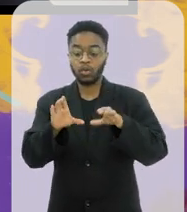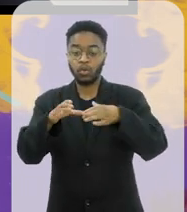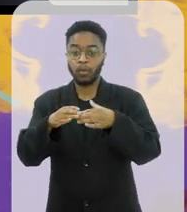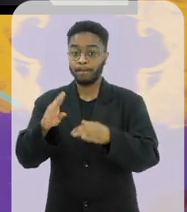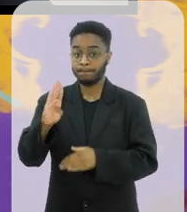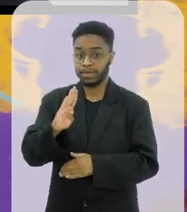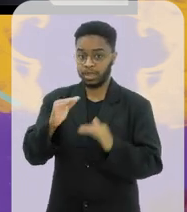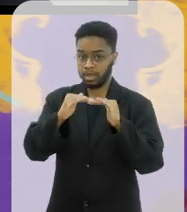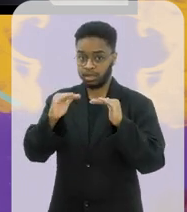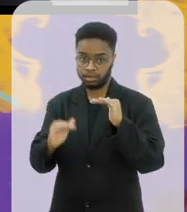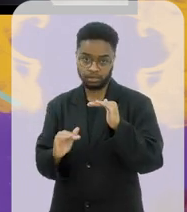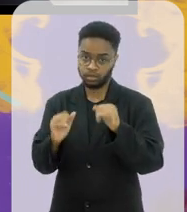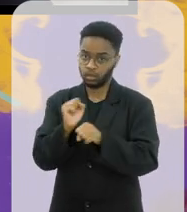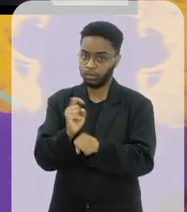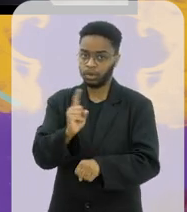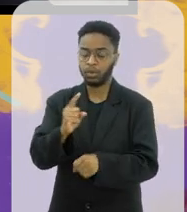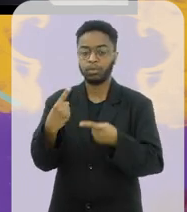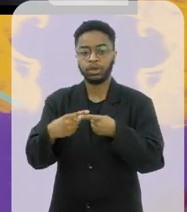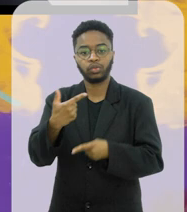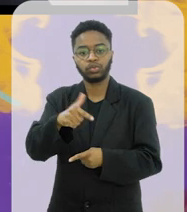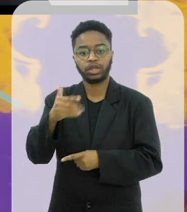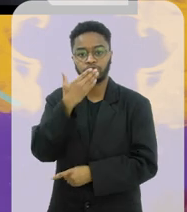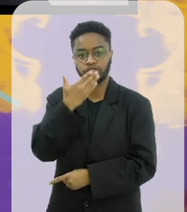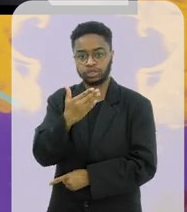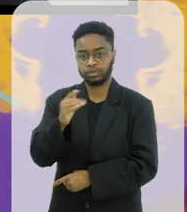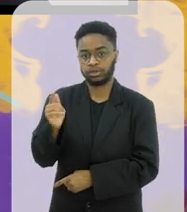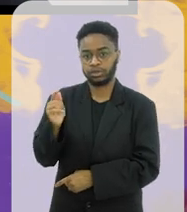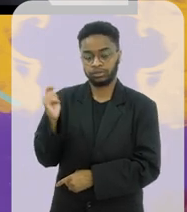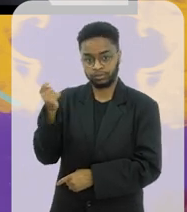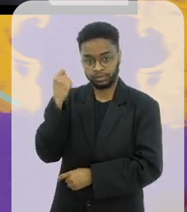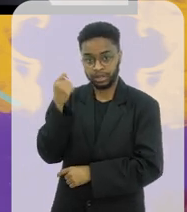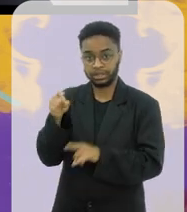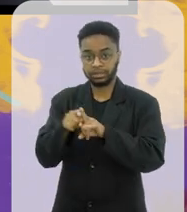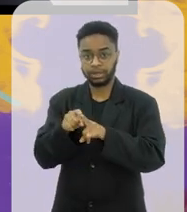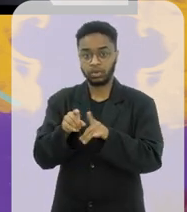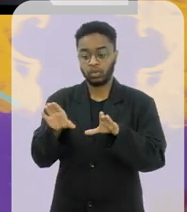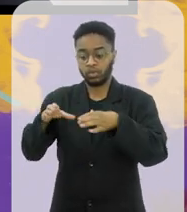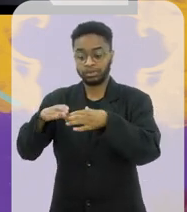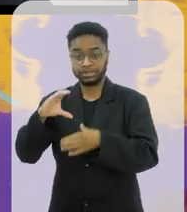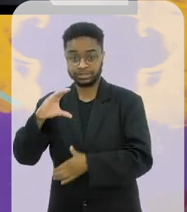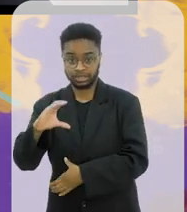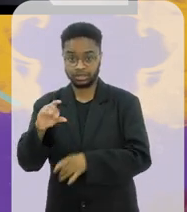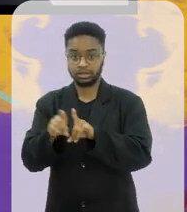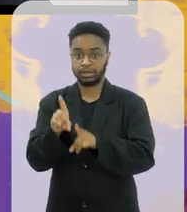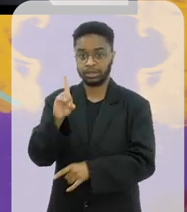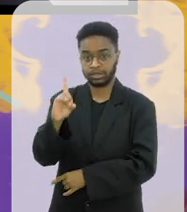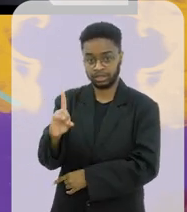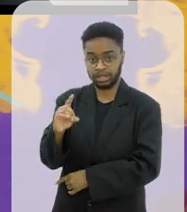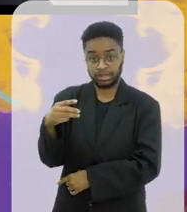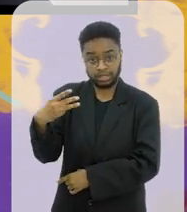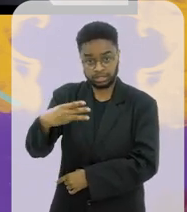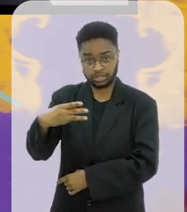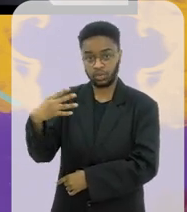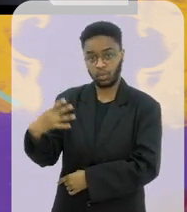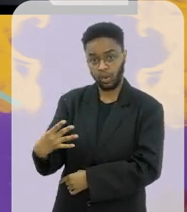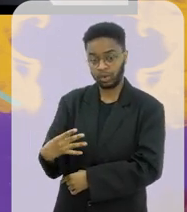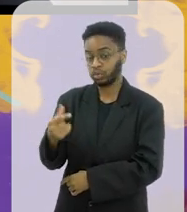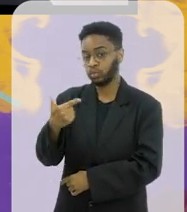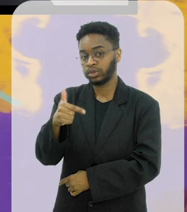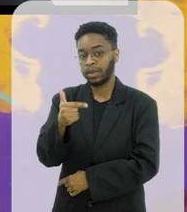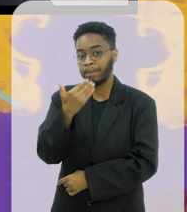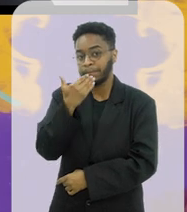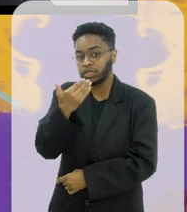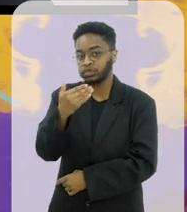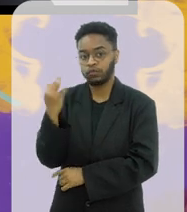divisão não, porque não temos clubes gaúchos. Das séries C e D, terceira e quarta divisões, não houve um pedido